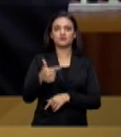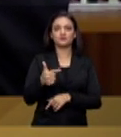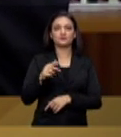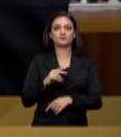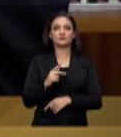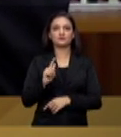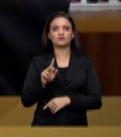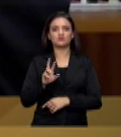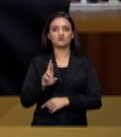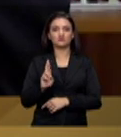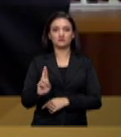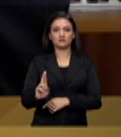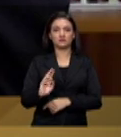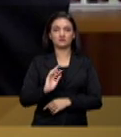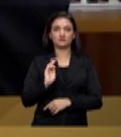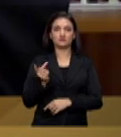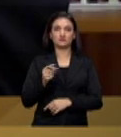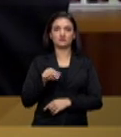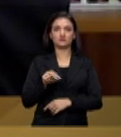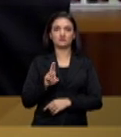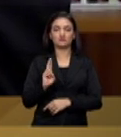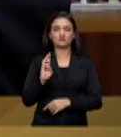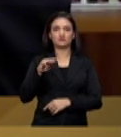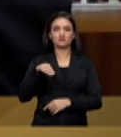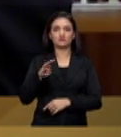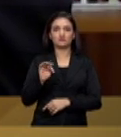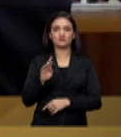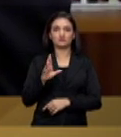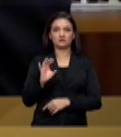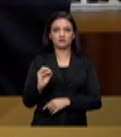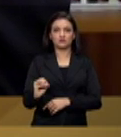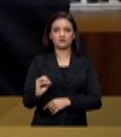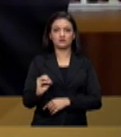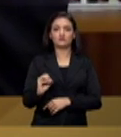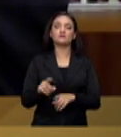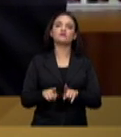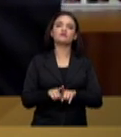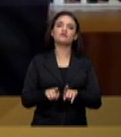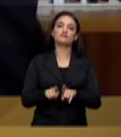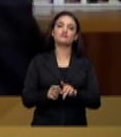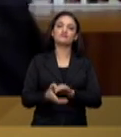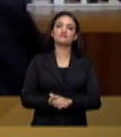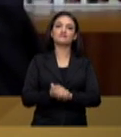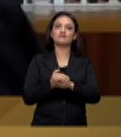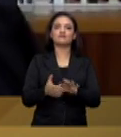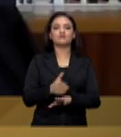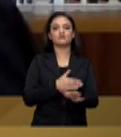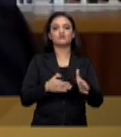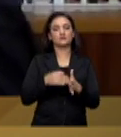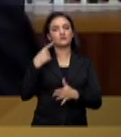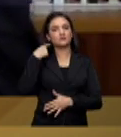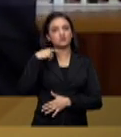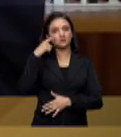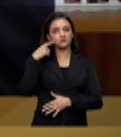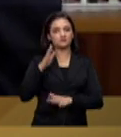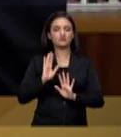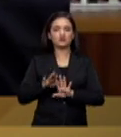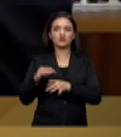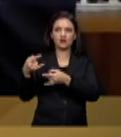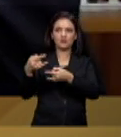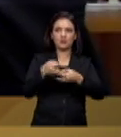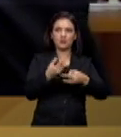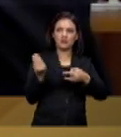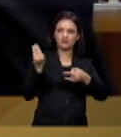vice-procurador-geral da República, doutor Humberto Jacques, e os ilustres advogados que já estão no nosso